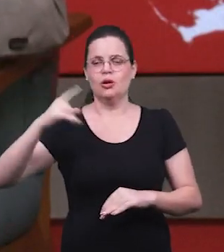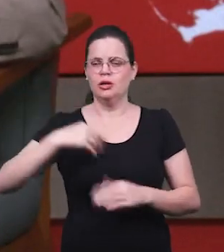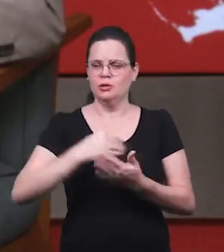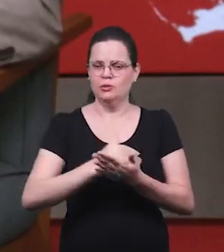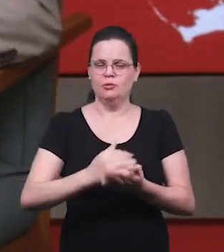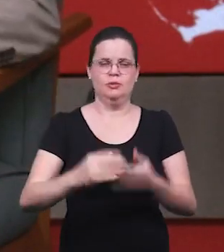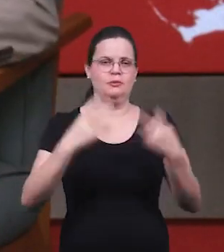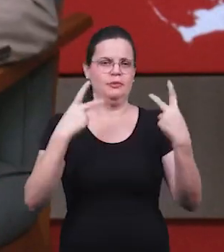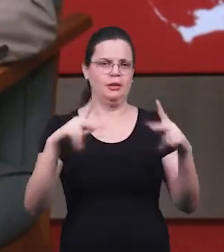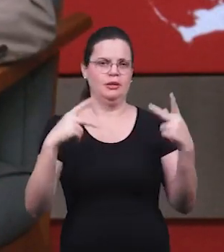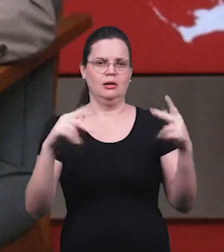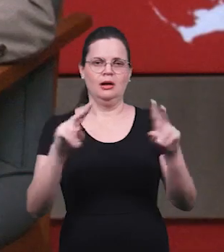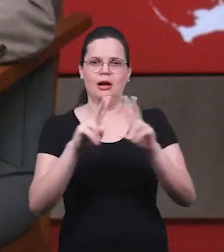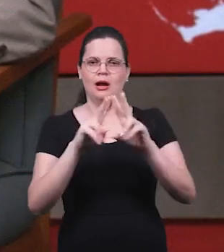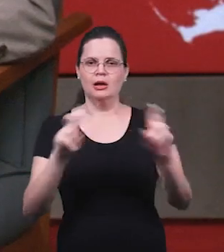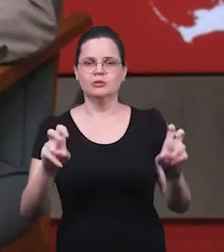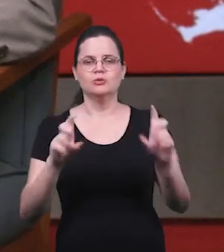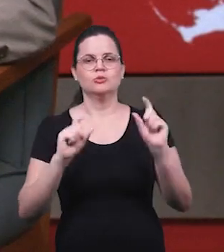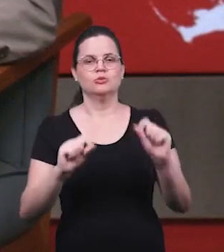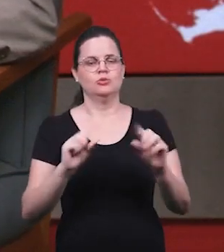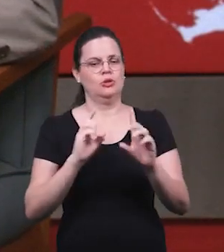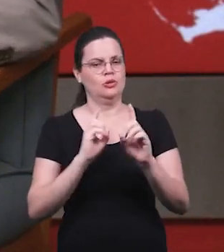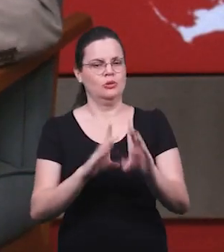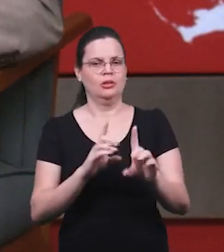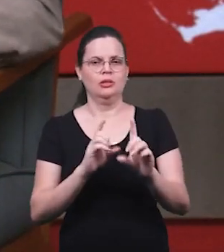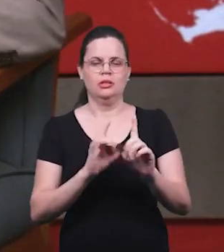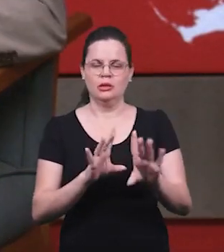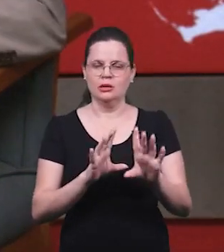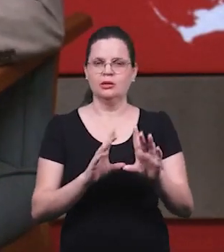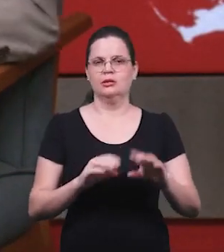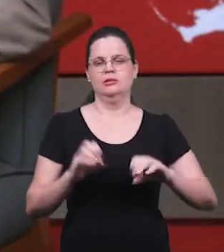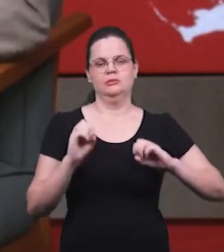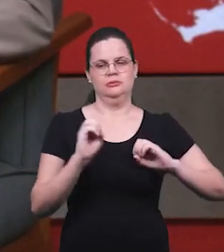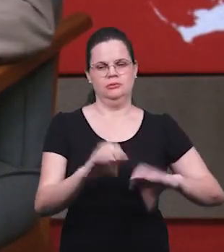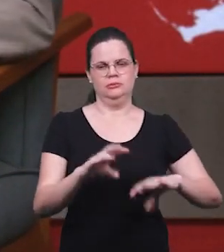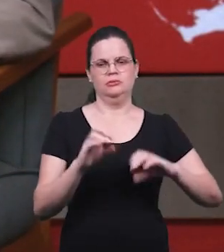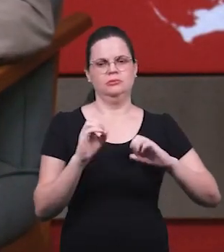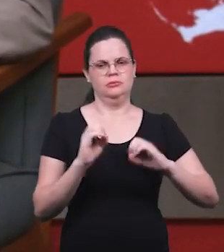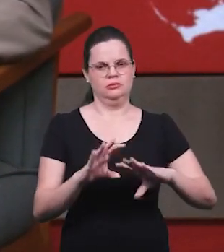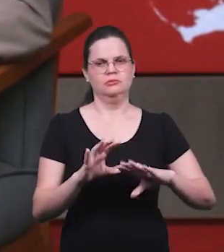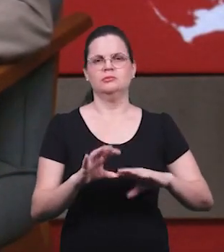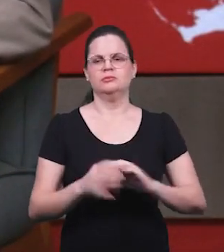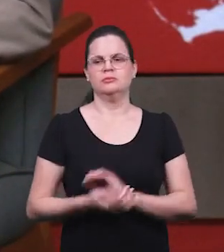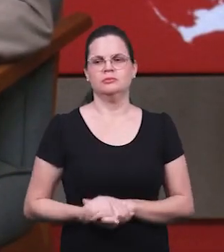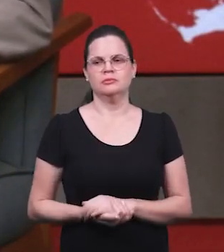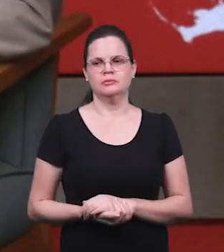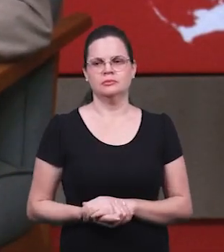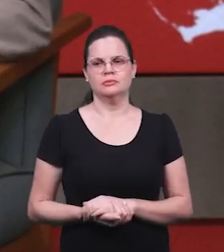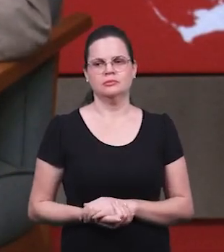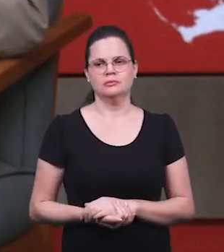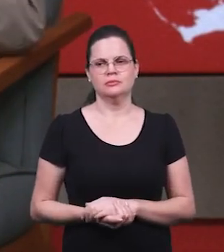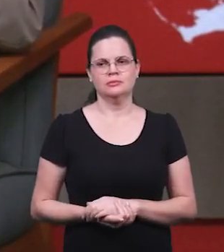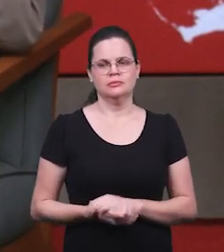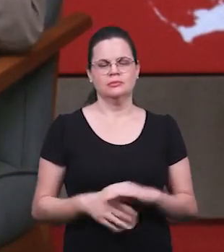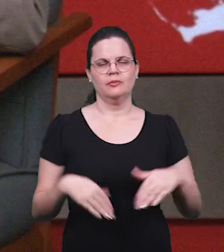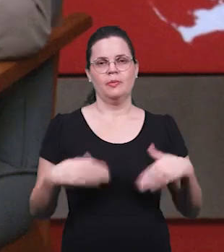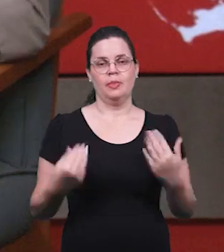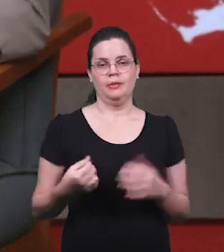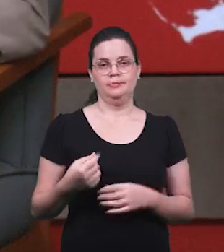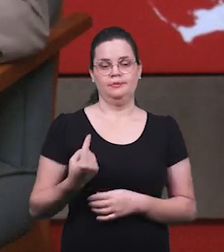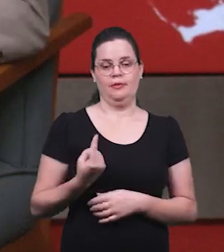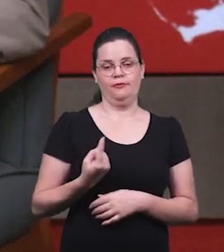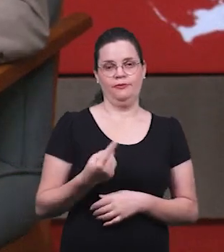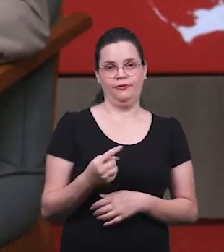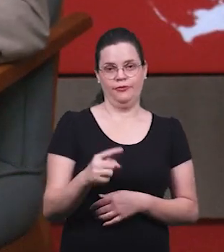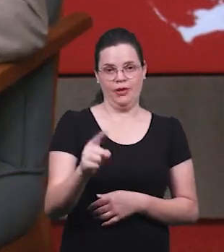que ele pregava, com muita ênfase e com muita propriedade. Então, essa